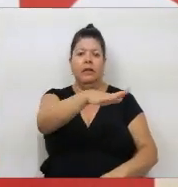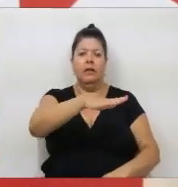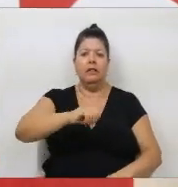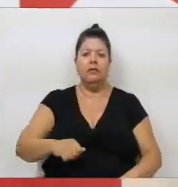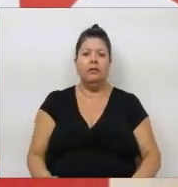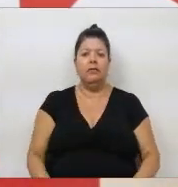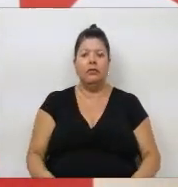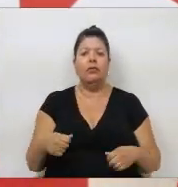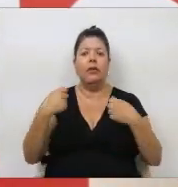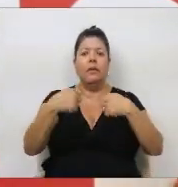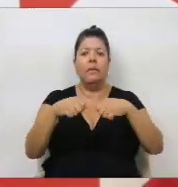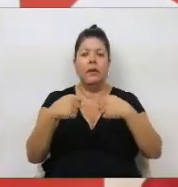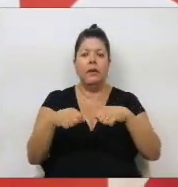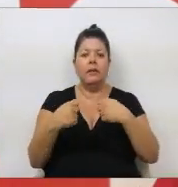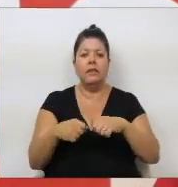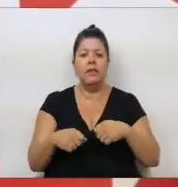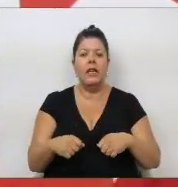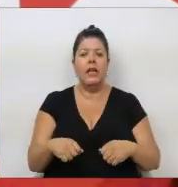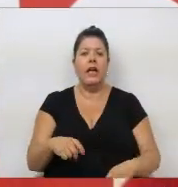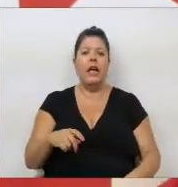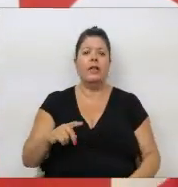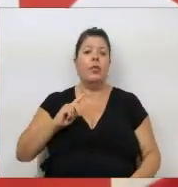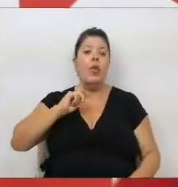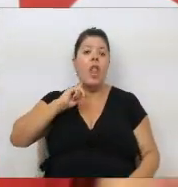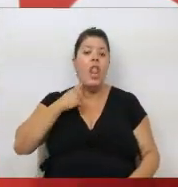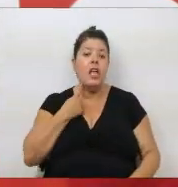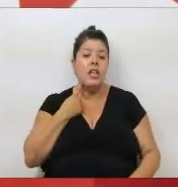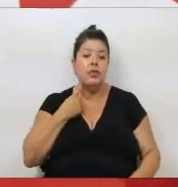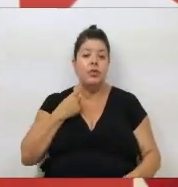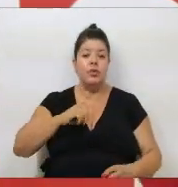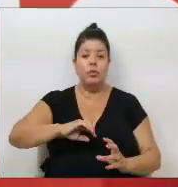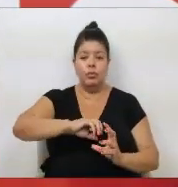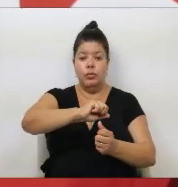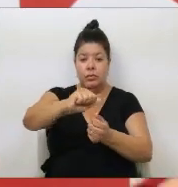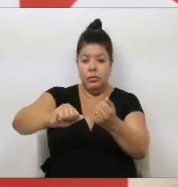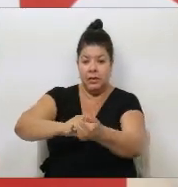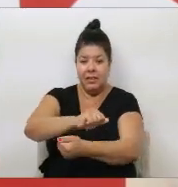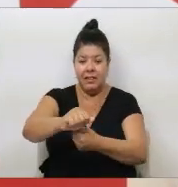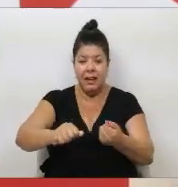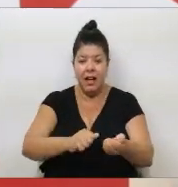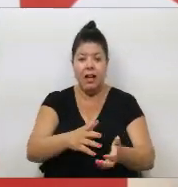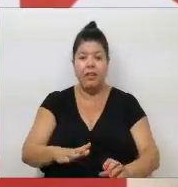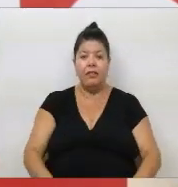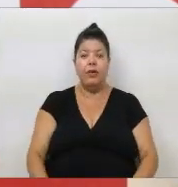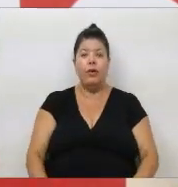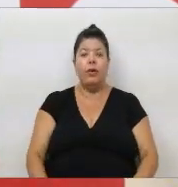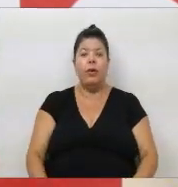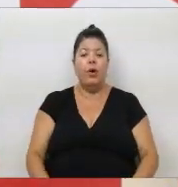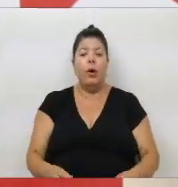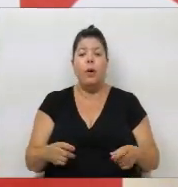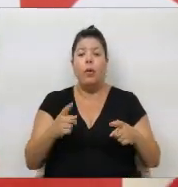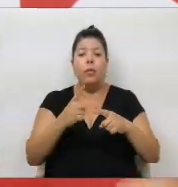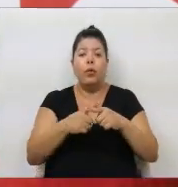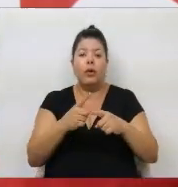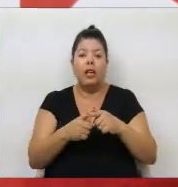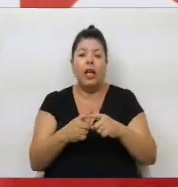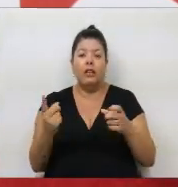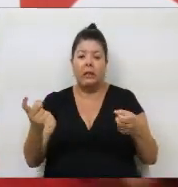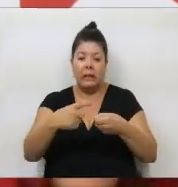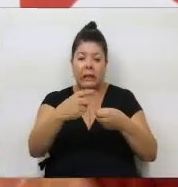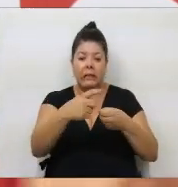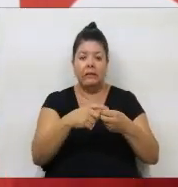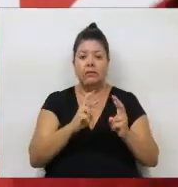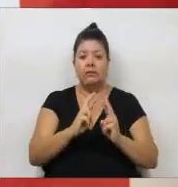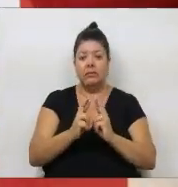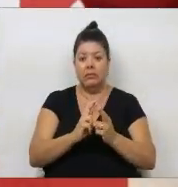da necessidade do lixo reciclado, da necessidade da ligação nas redes, da criação